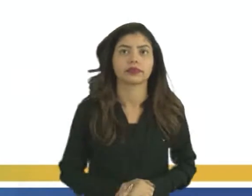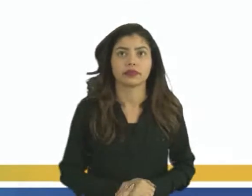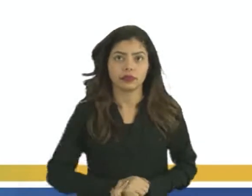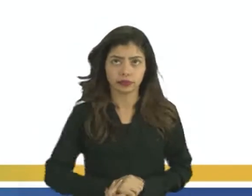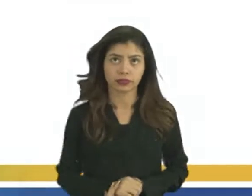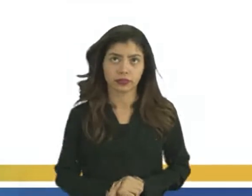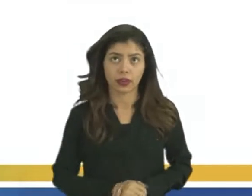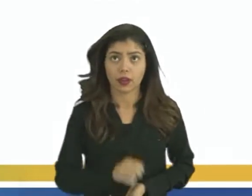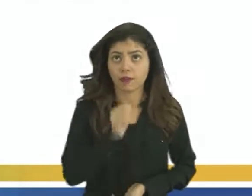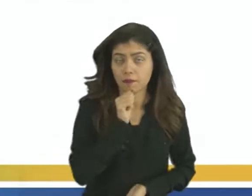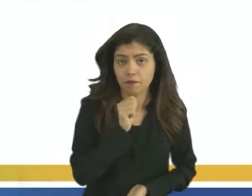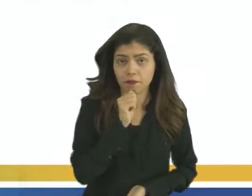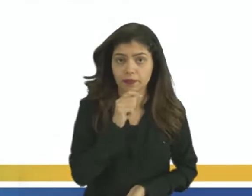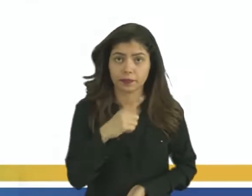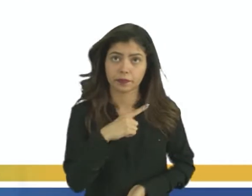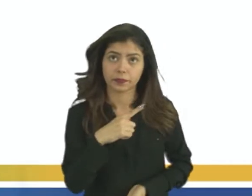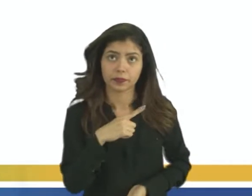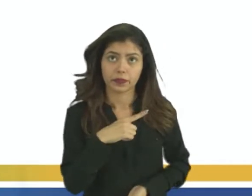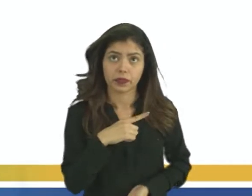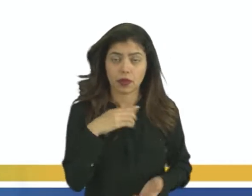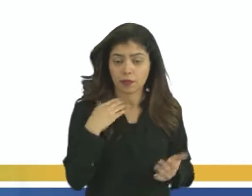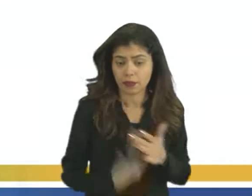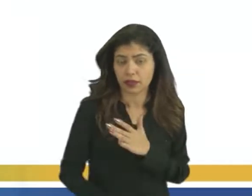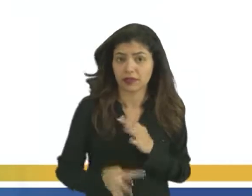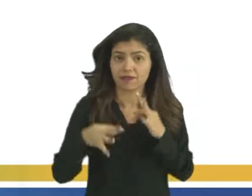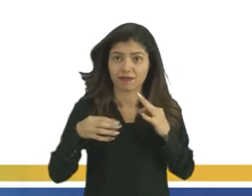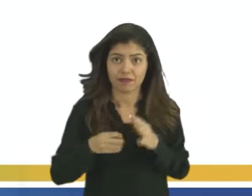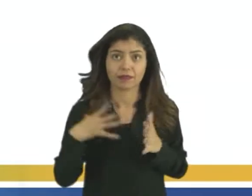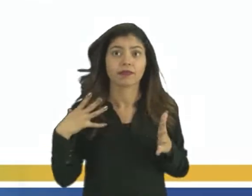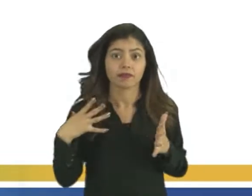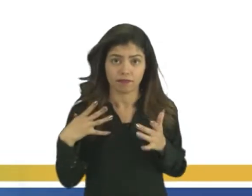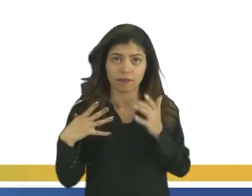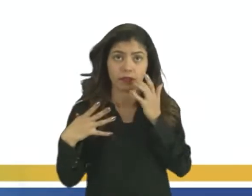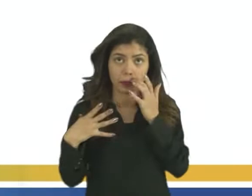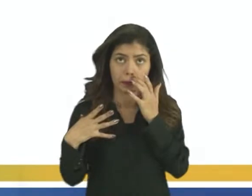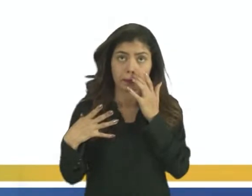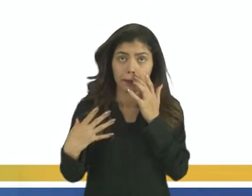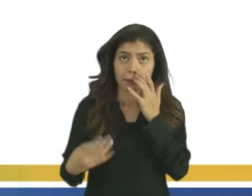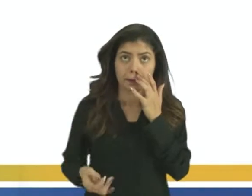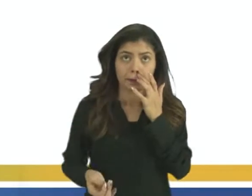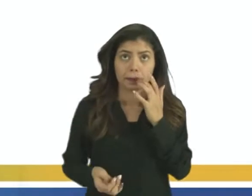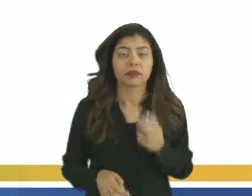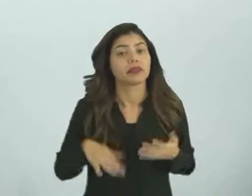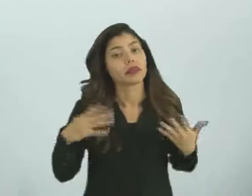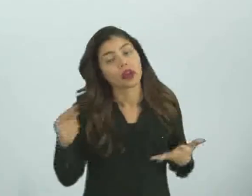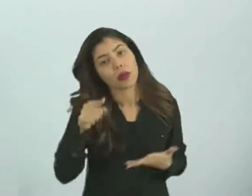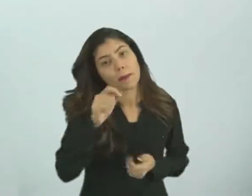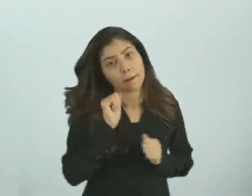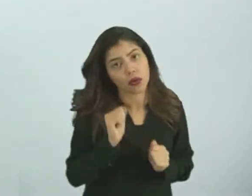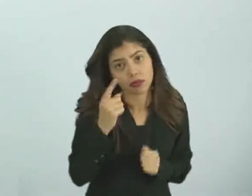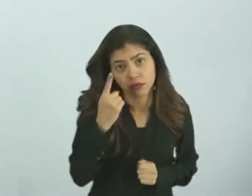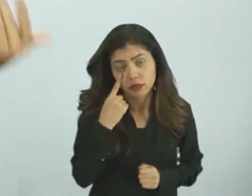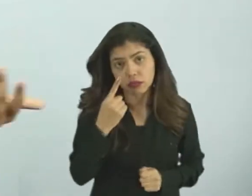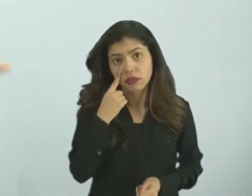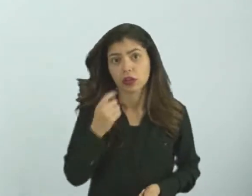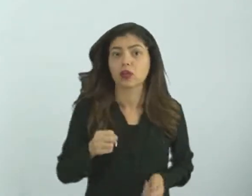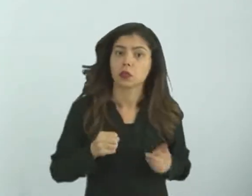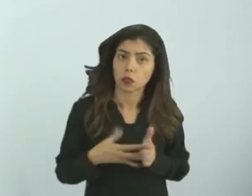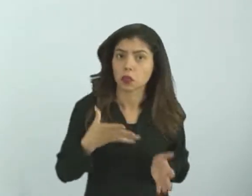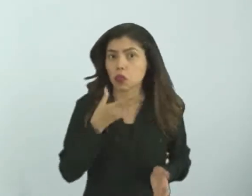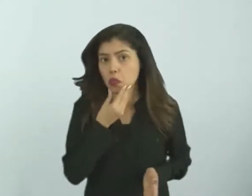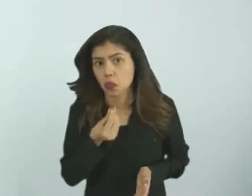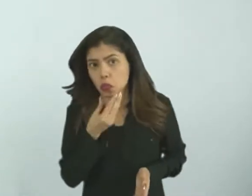mas ela tem uma perda de cabelo bem significativa. Então a gente pode ver que tanto nos